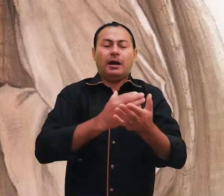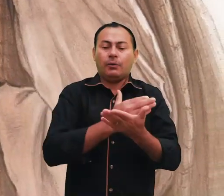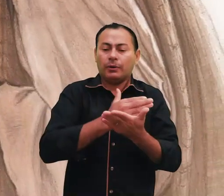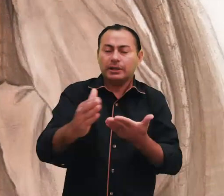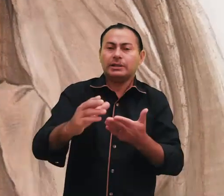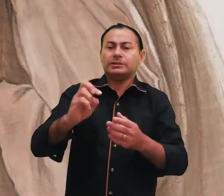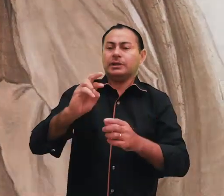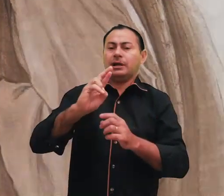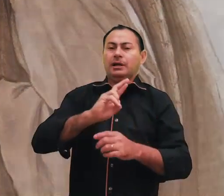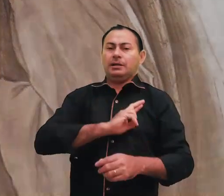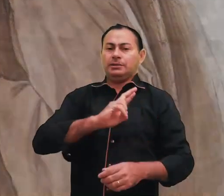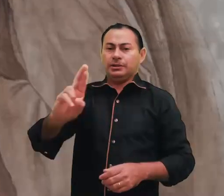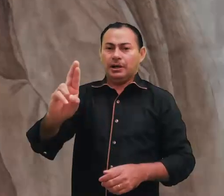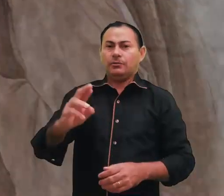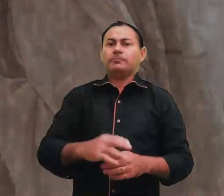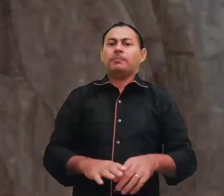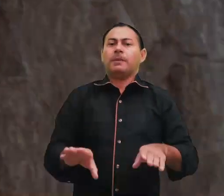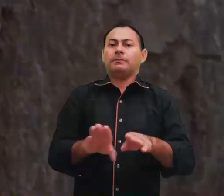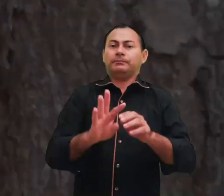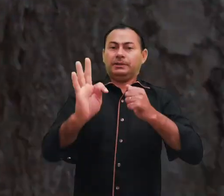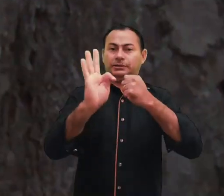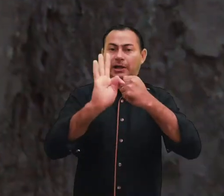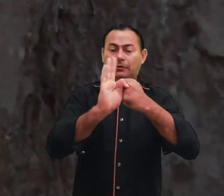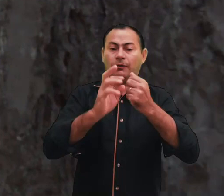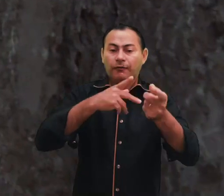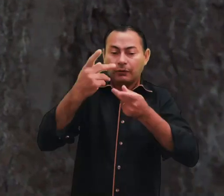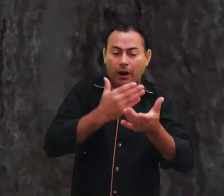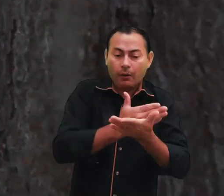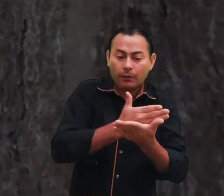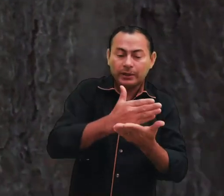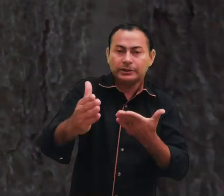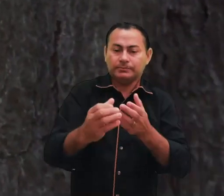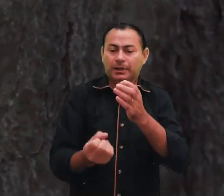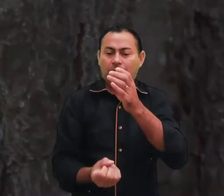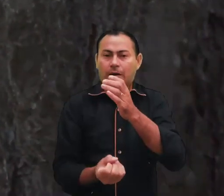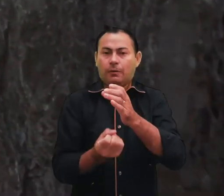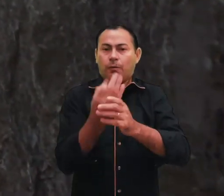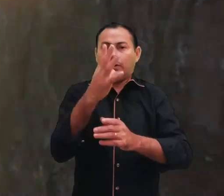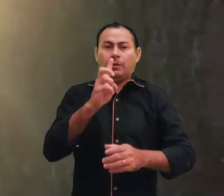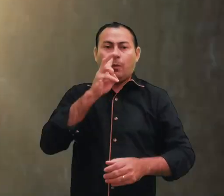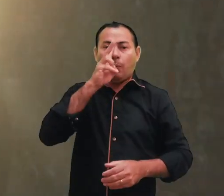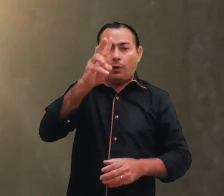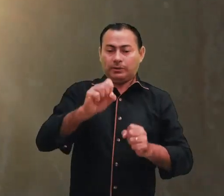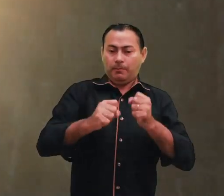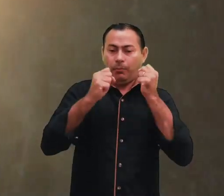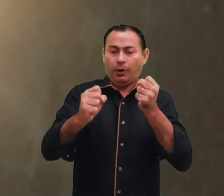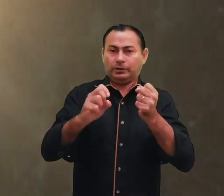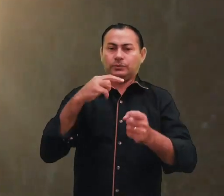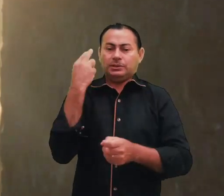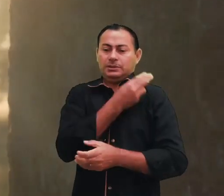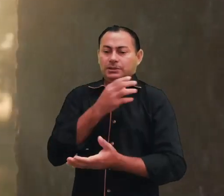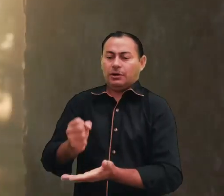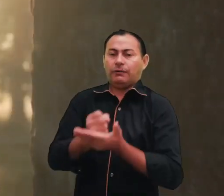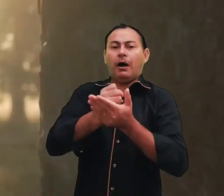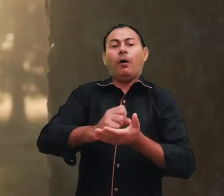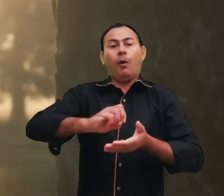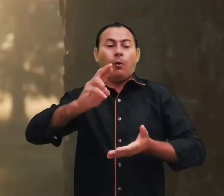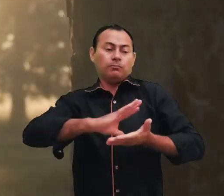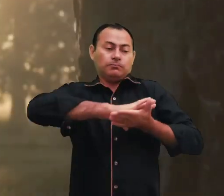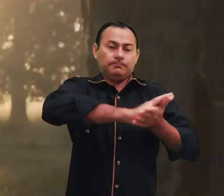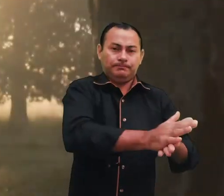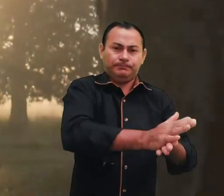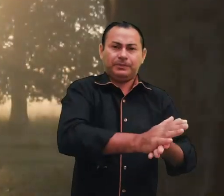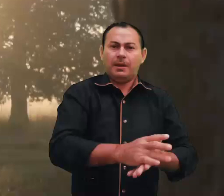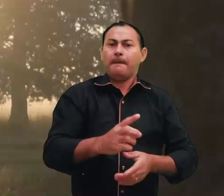elas tinham. Tiago falou sobre a origem, a fonte das forças que podem tanto nos salvar como nos destruir. Parece que